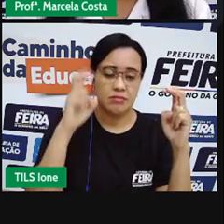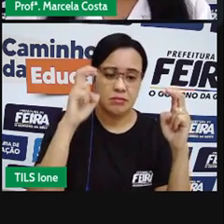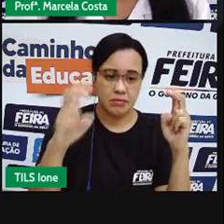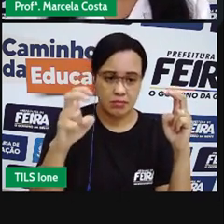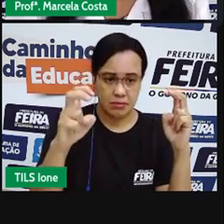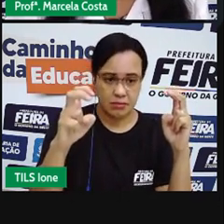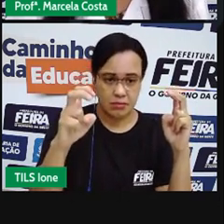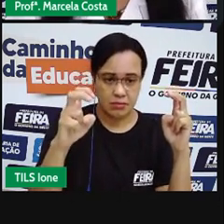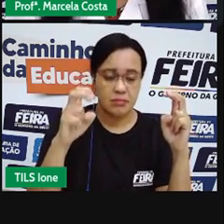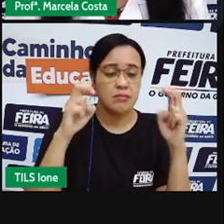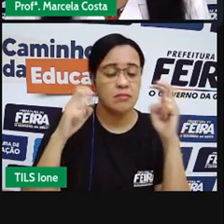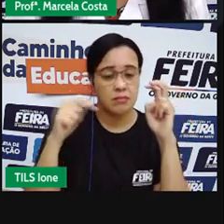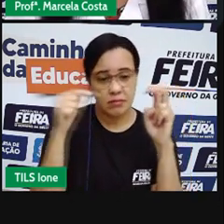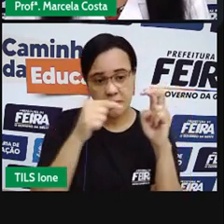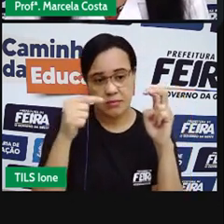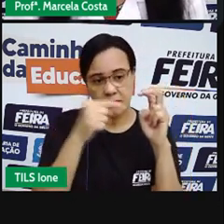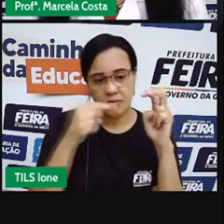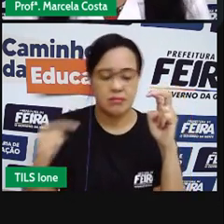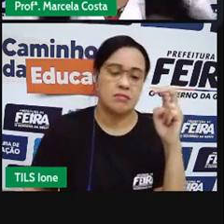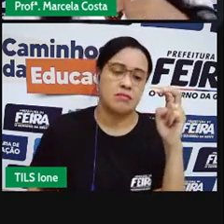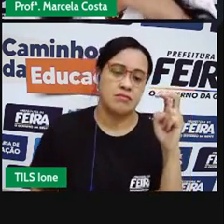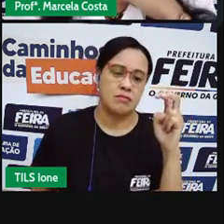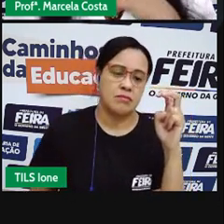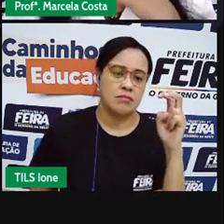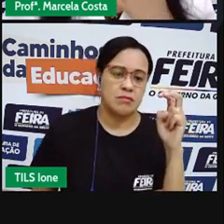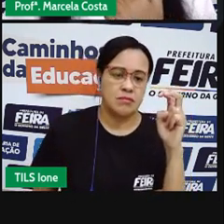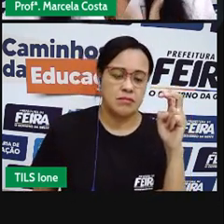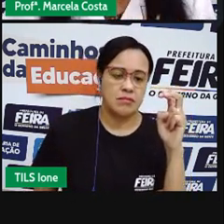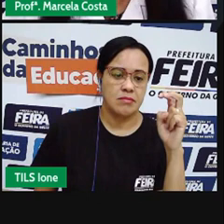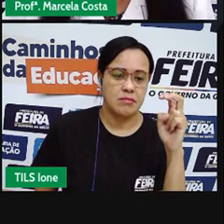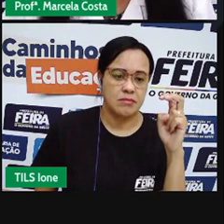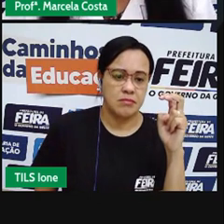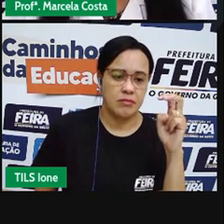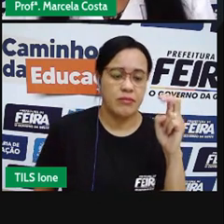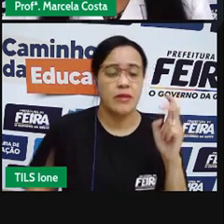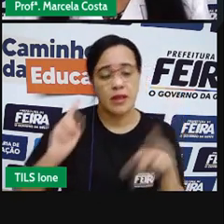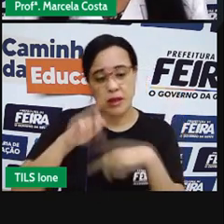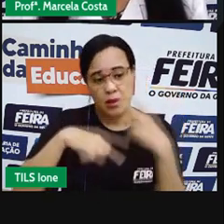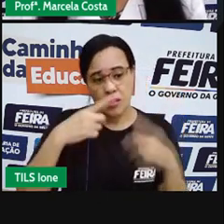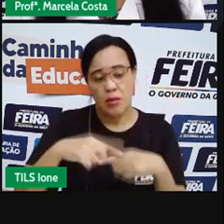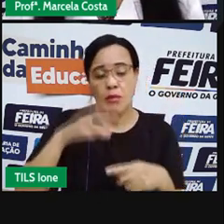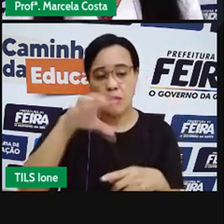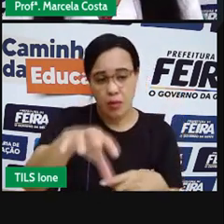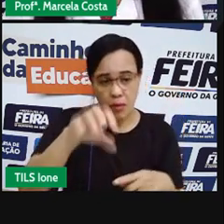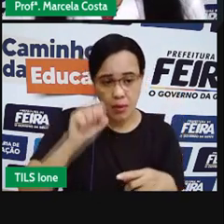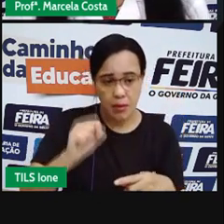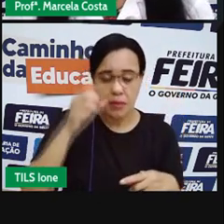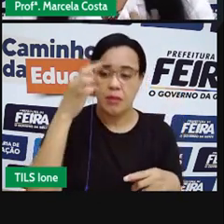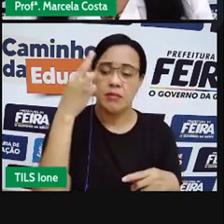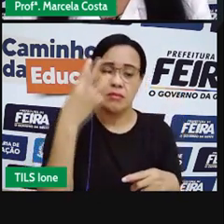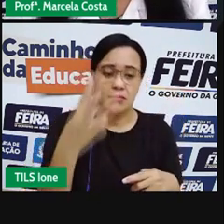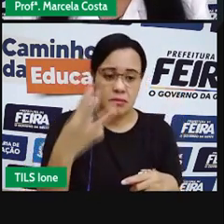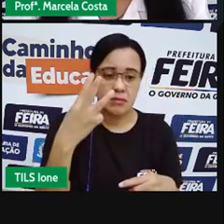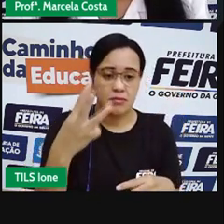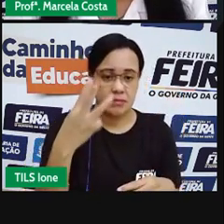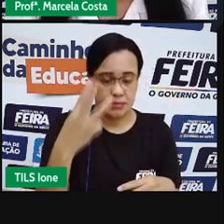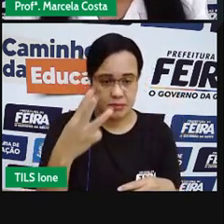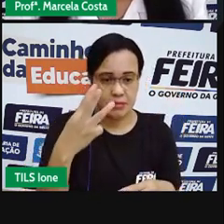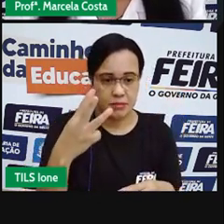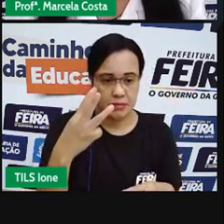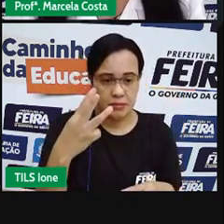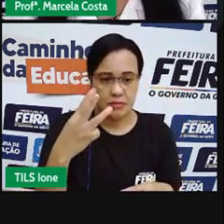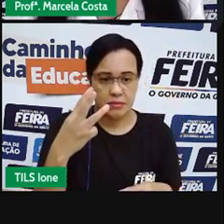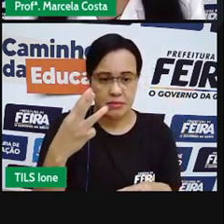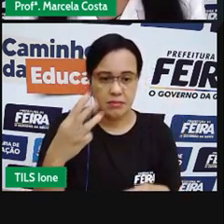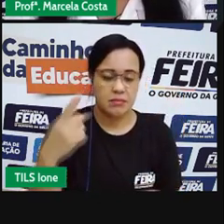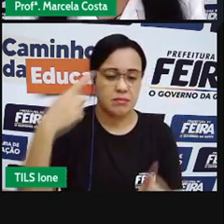1, 2, 3, 4, 5. 5 ovos. E ele pegou mais 3. Toda vez que a gente fala mais, a gente